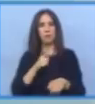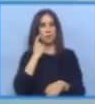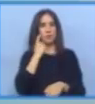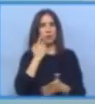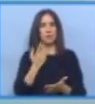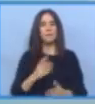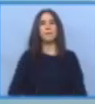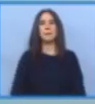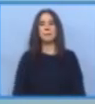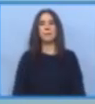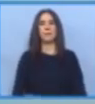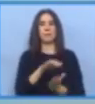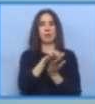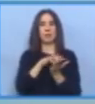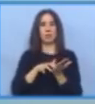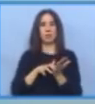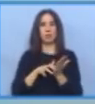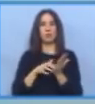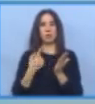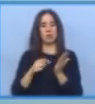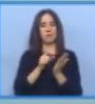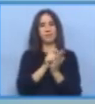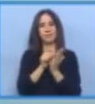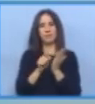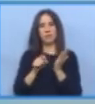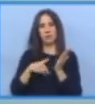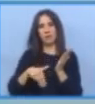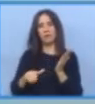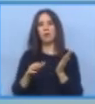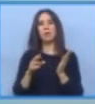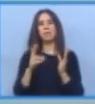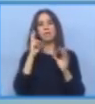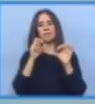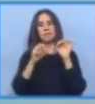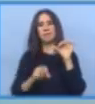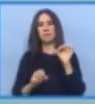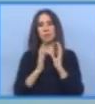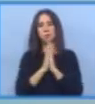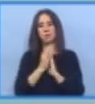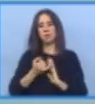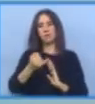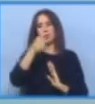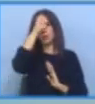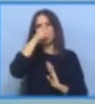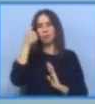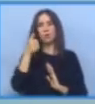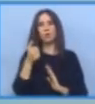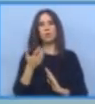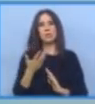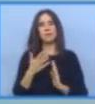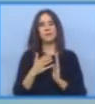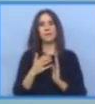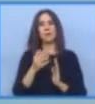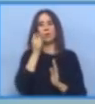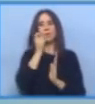Vamos olhar o texto do Evangelho que vai ser escutado nas missas deste domingo. É do